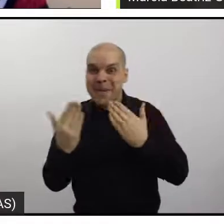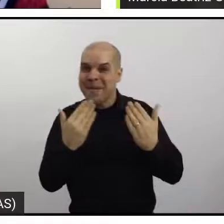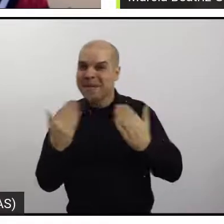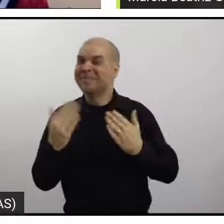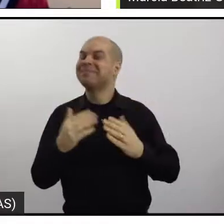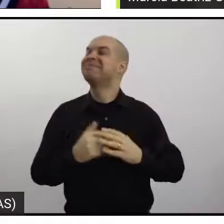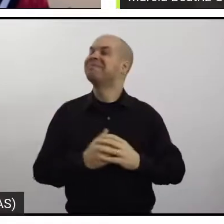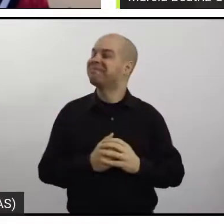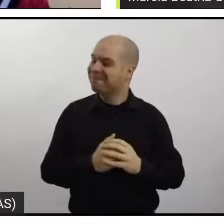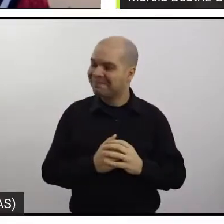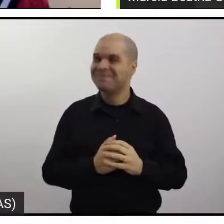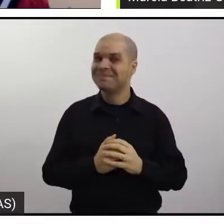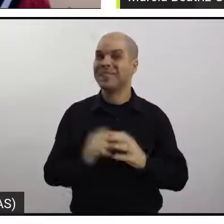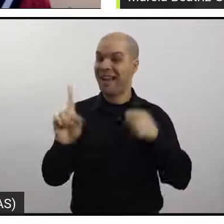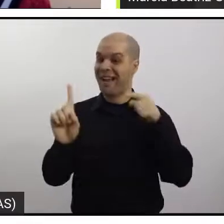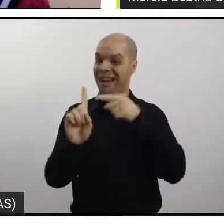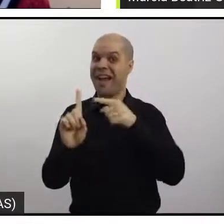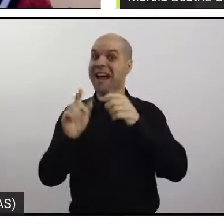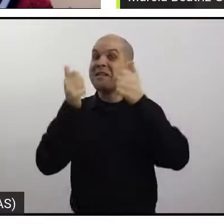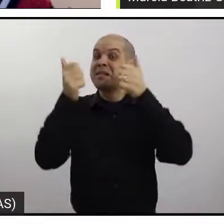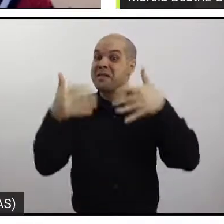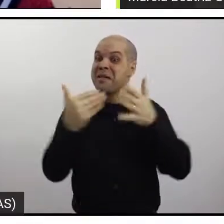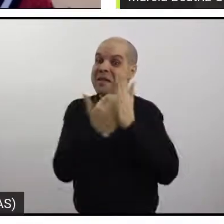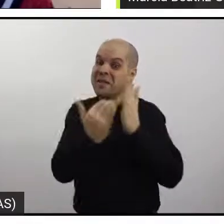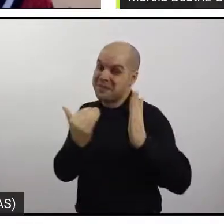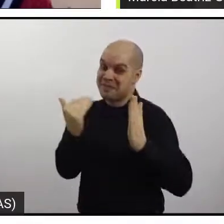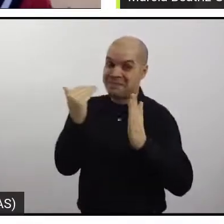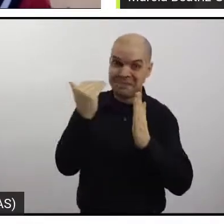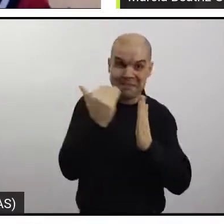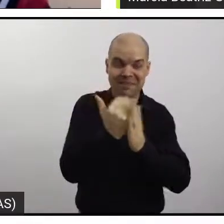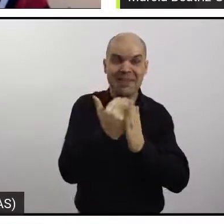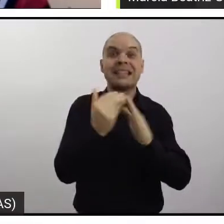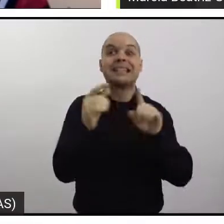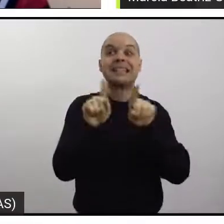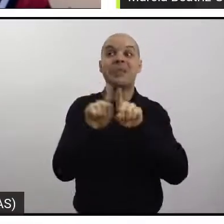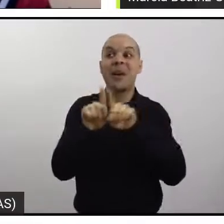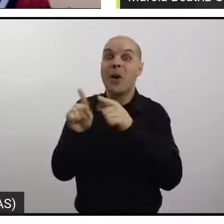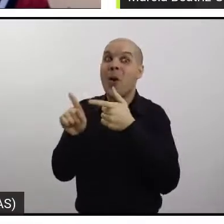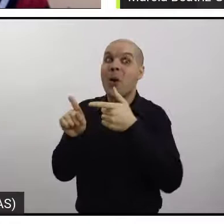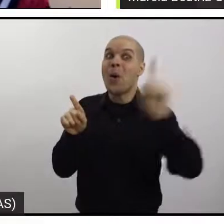mais sobre a conversa e trazer um pouquinho também quem que é a Sandra.